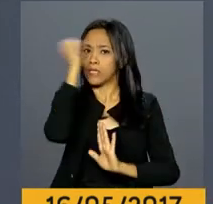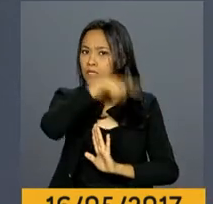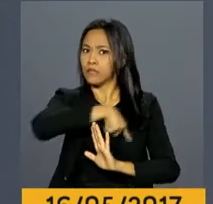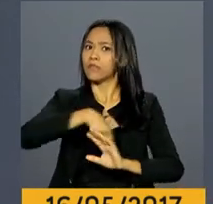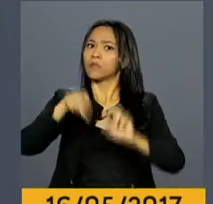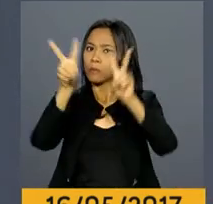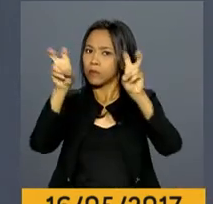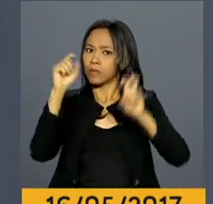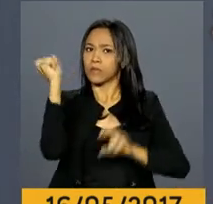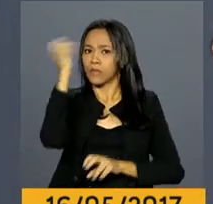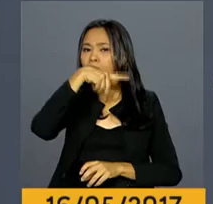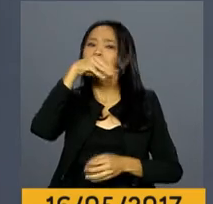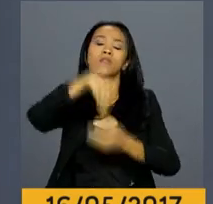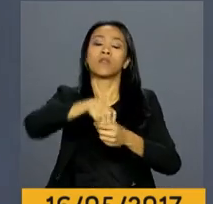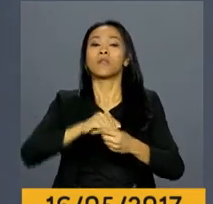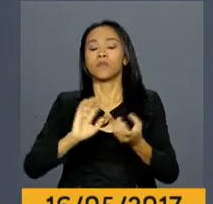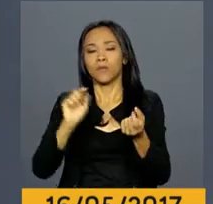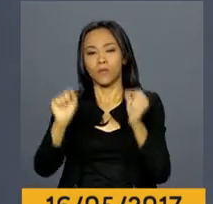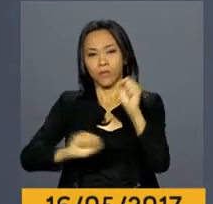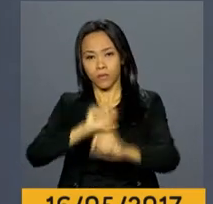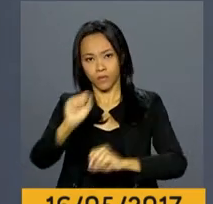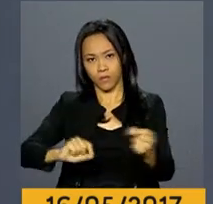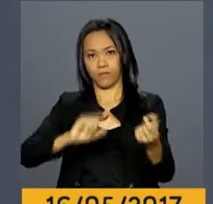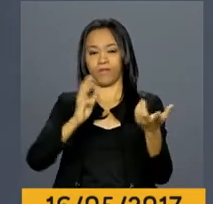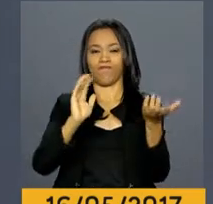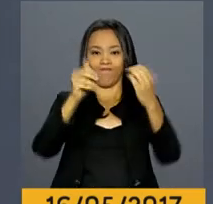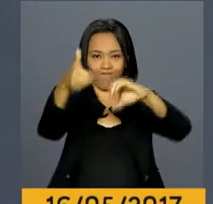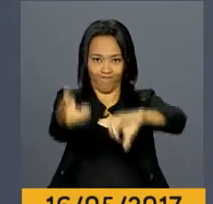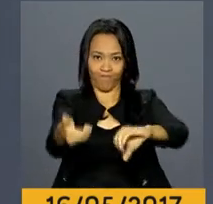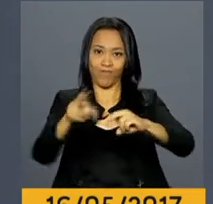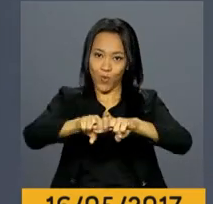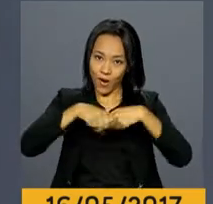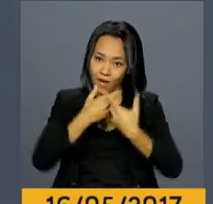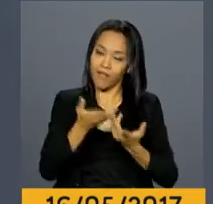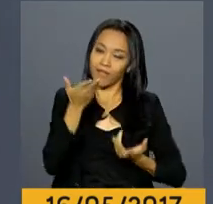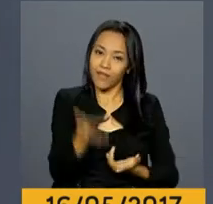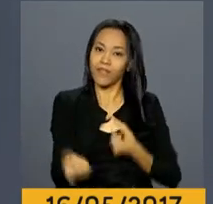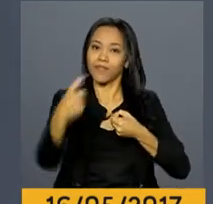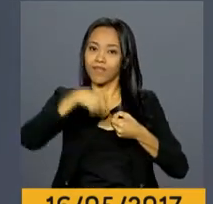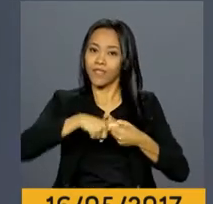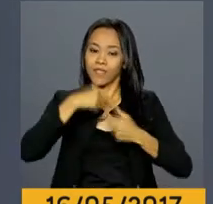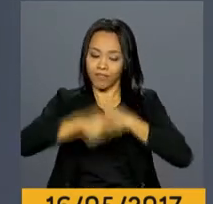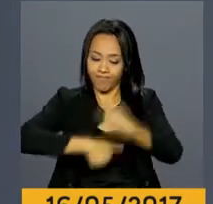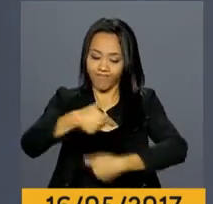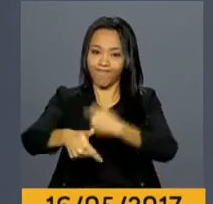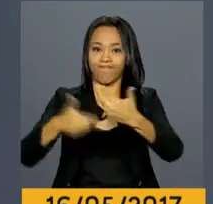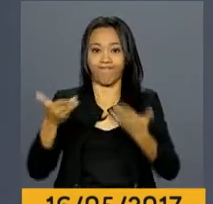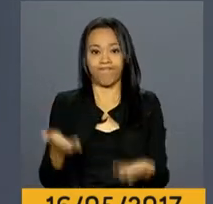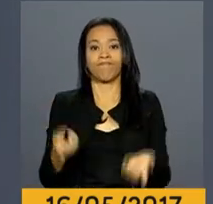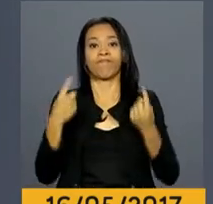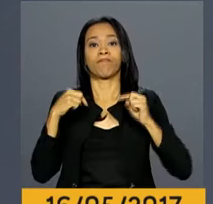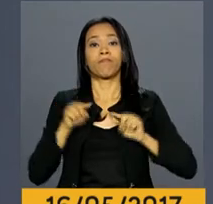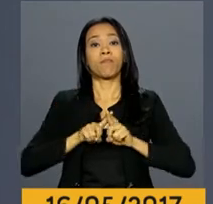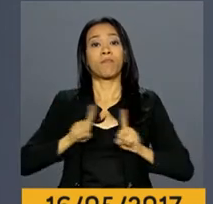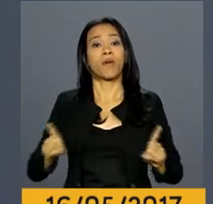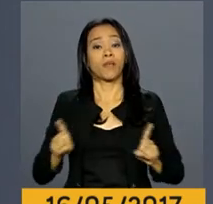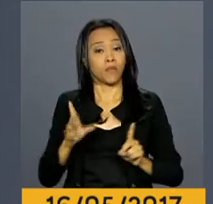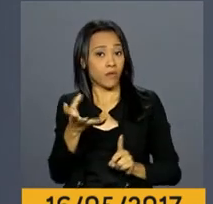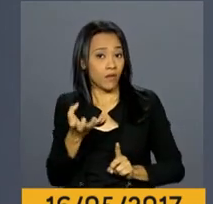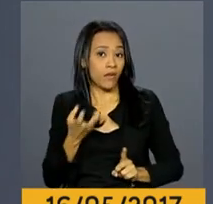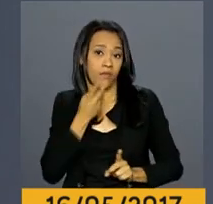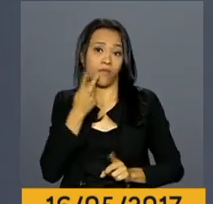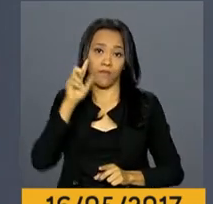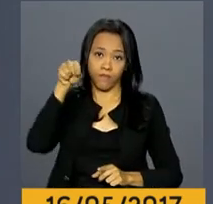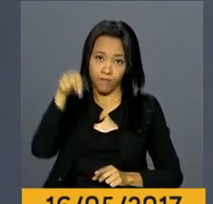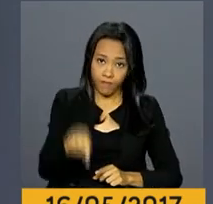Congresso Nacional, precisamente em função dessa parceria. Mas o que quero mais salientar